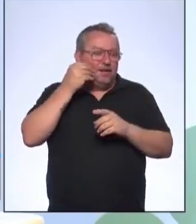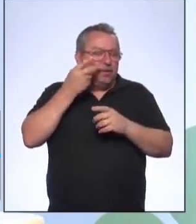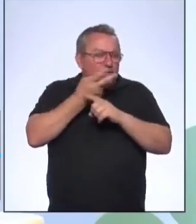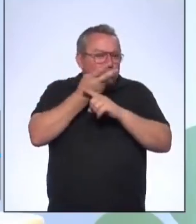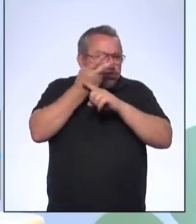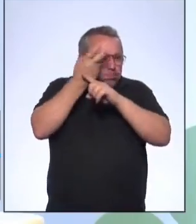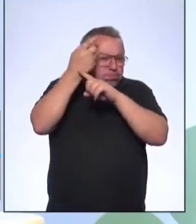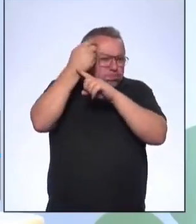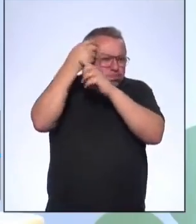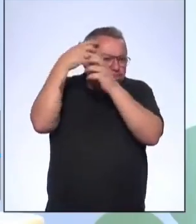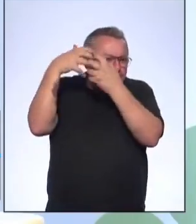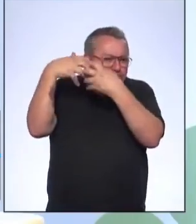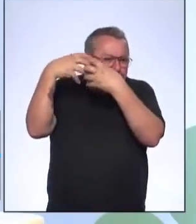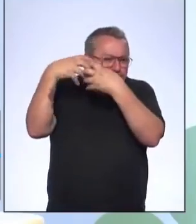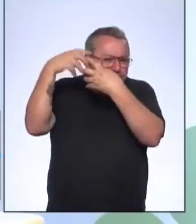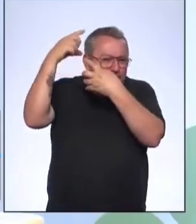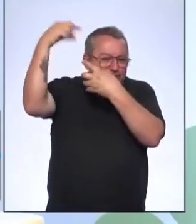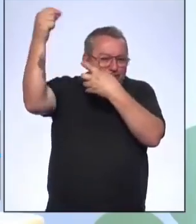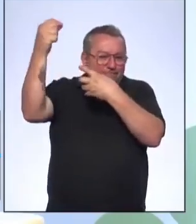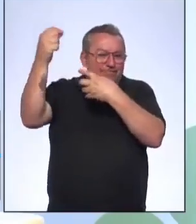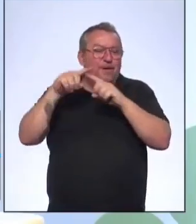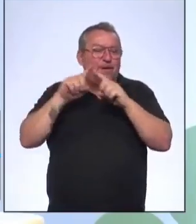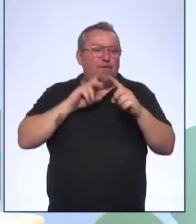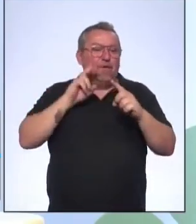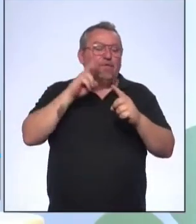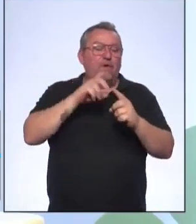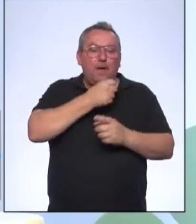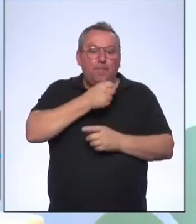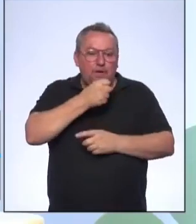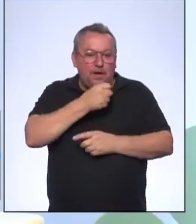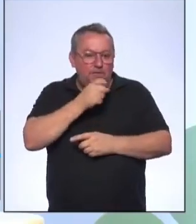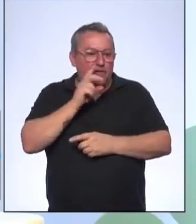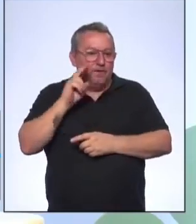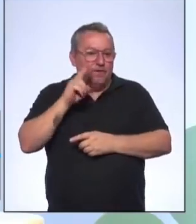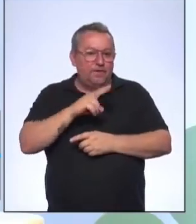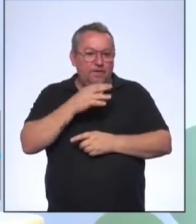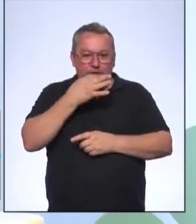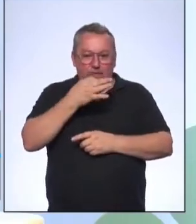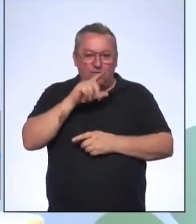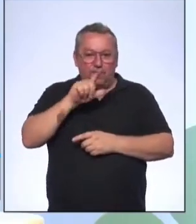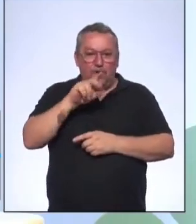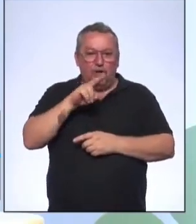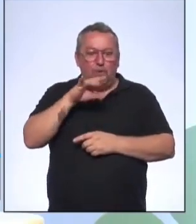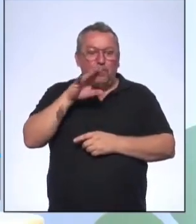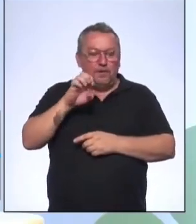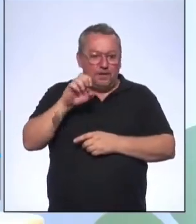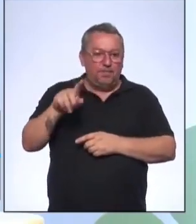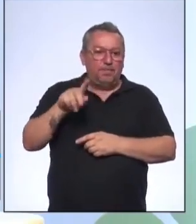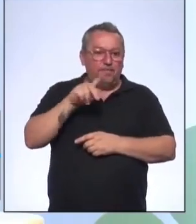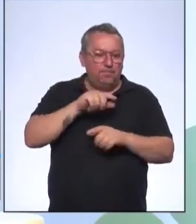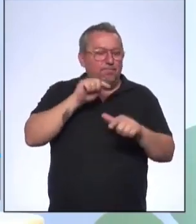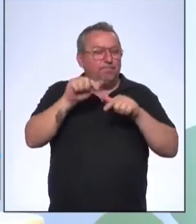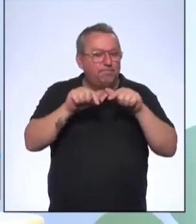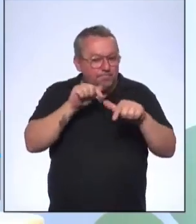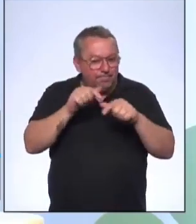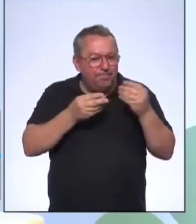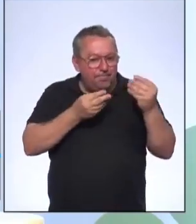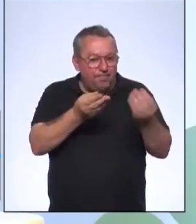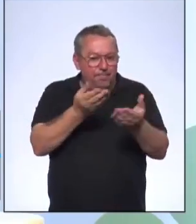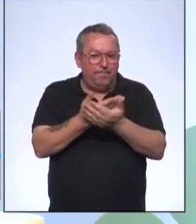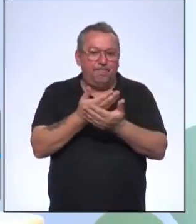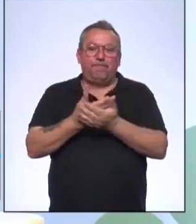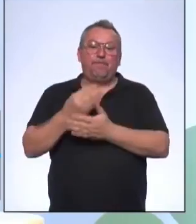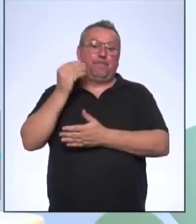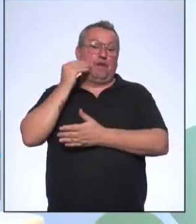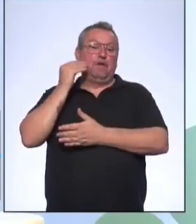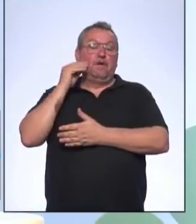memória o que você viu, qual foi a reportagem que você leu. Se eu não me engano, foi a Lucy, professora Lucy, que trabalhou. Então, tenta lembrar,